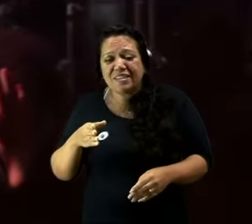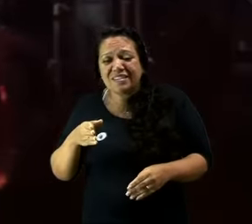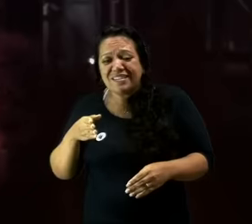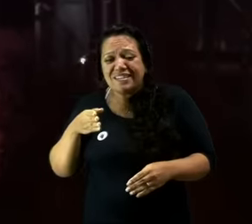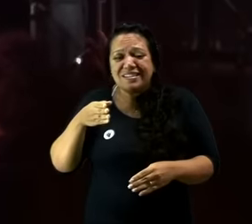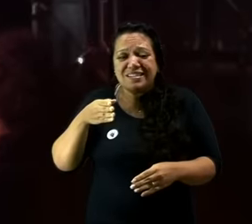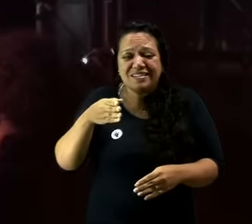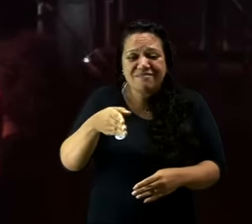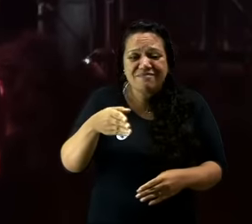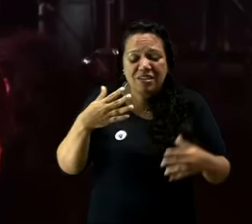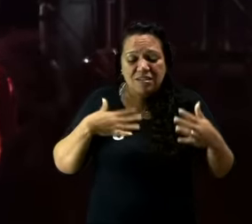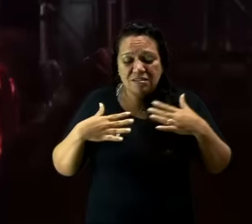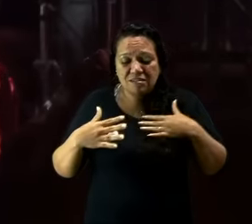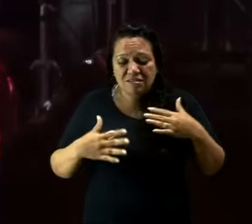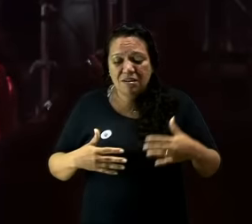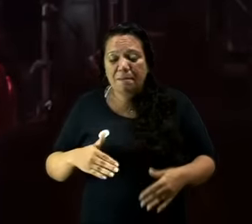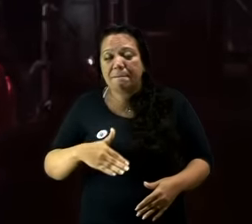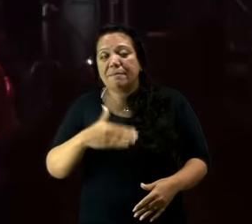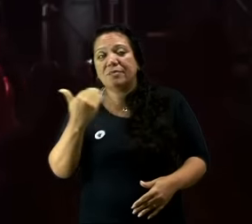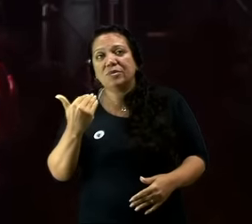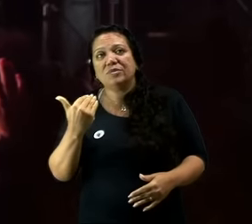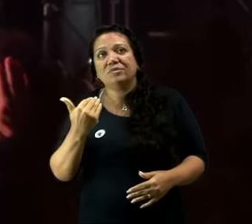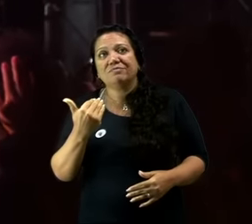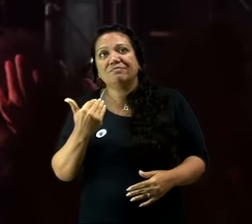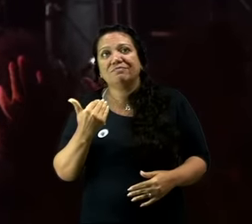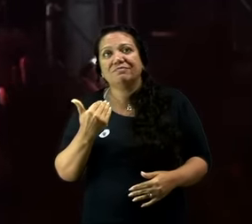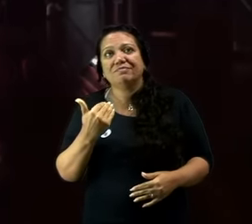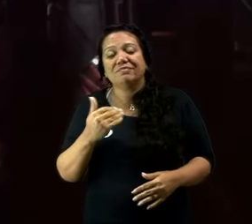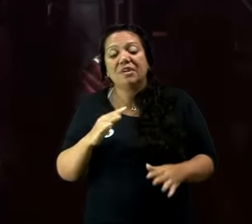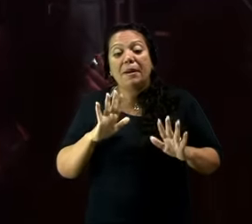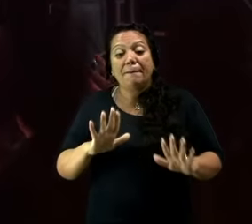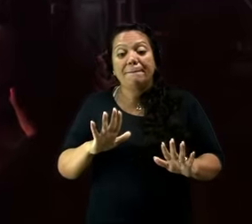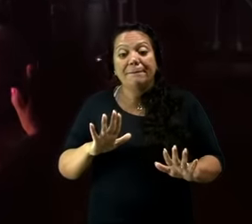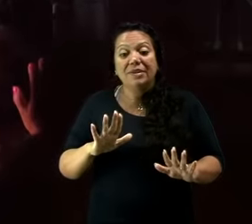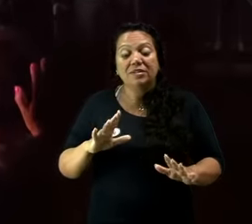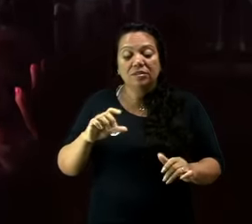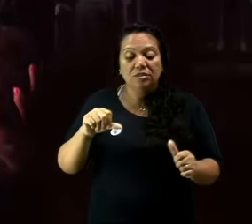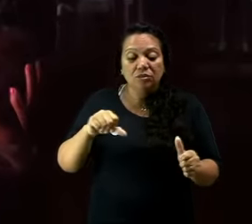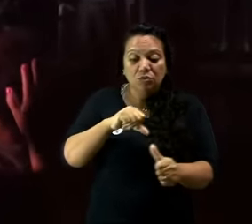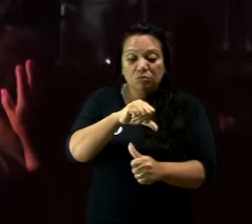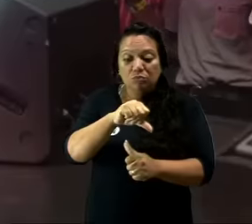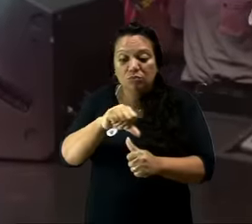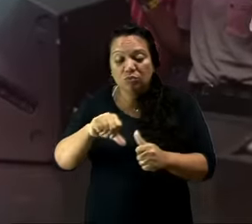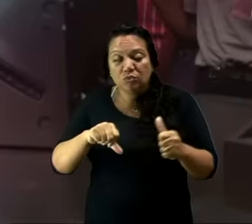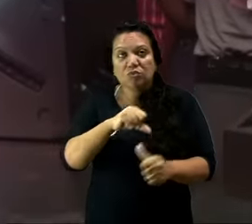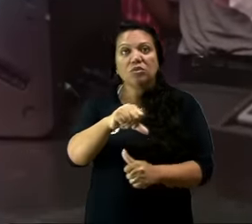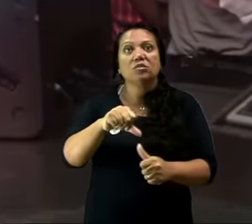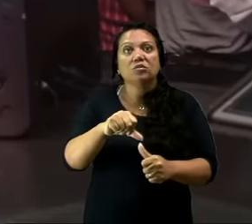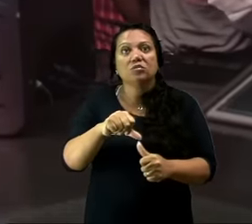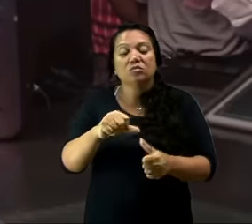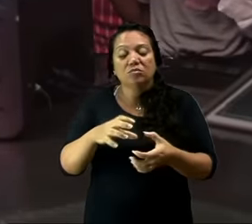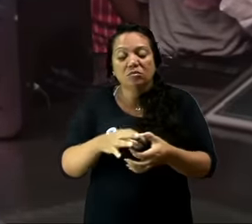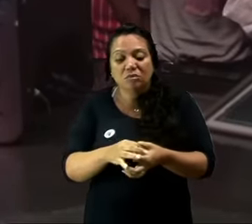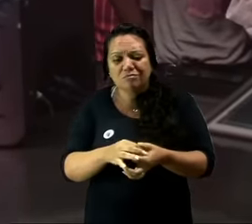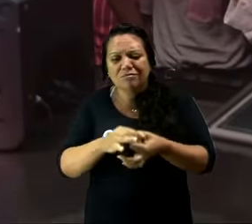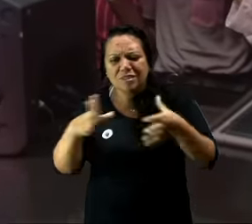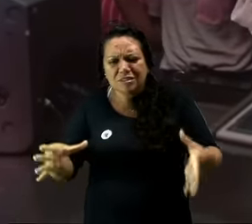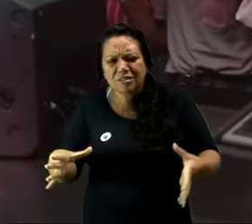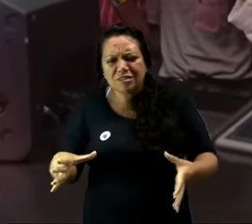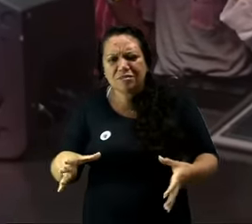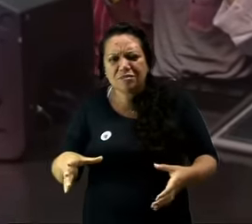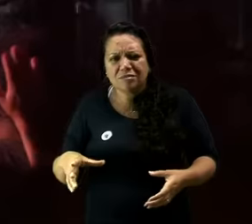espiritual. Mas Deus está dando livramento. Muita gente aqui hoje que recebeu essa